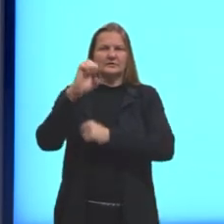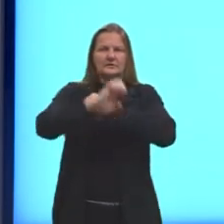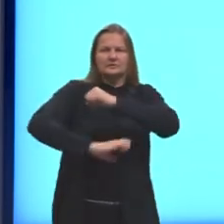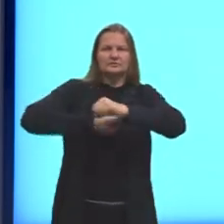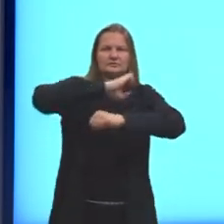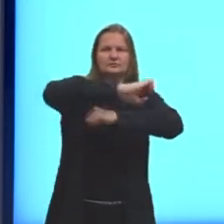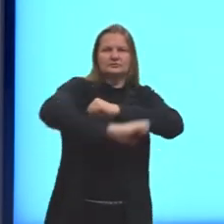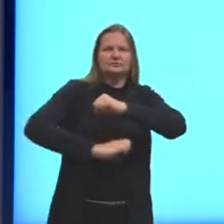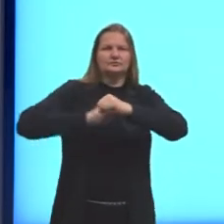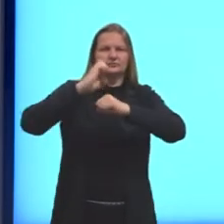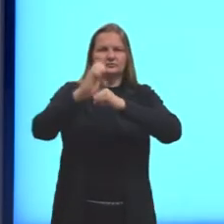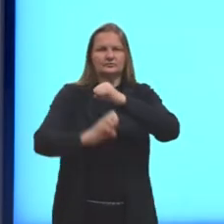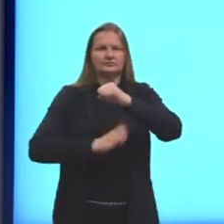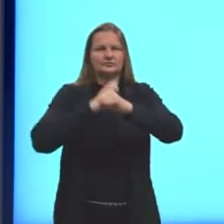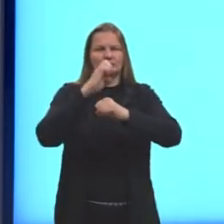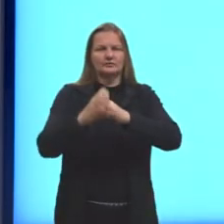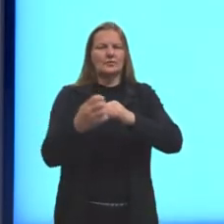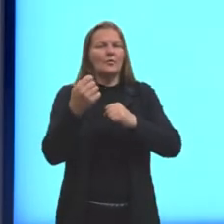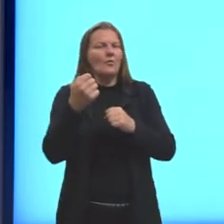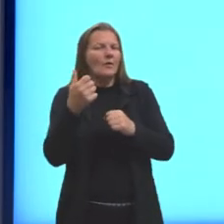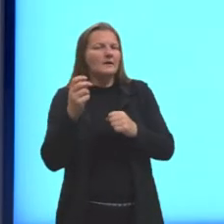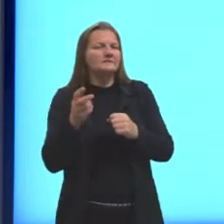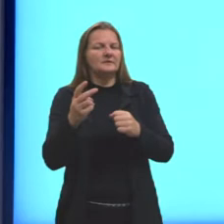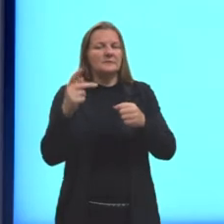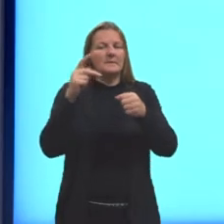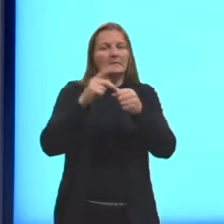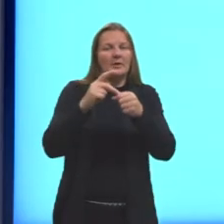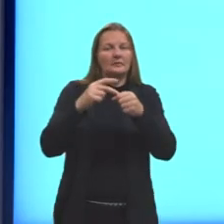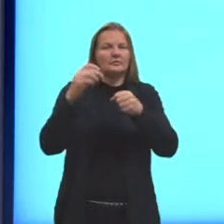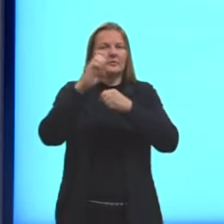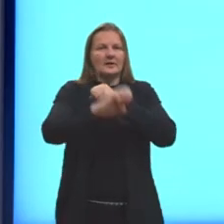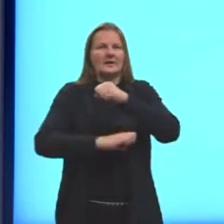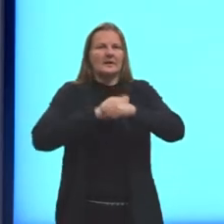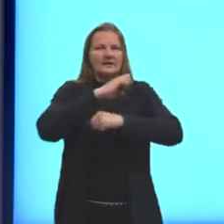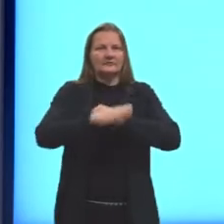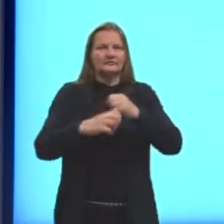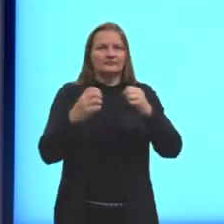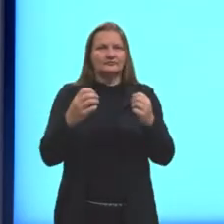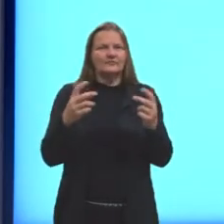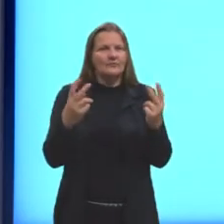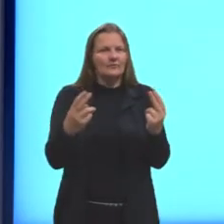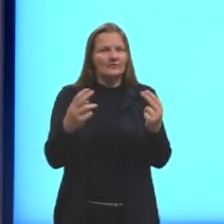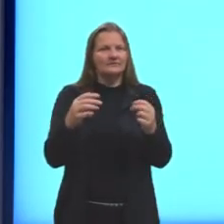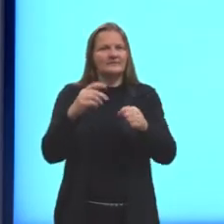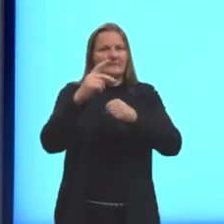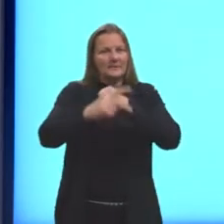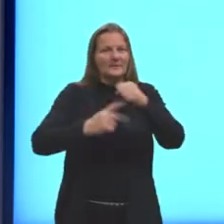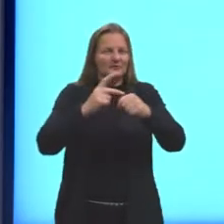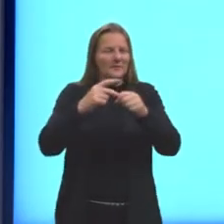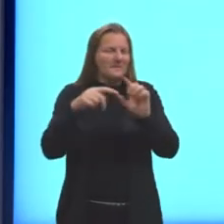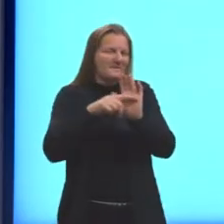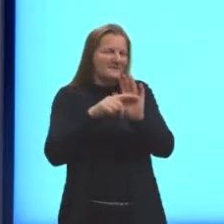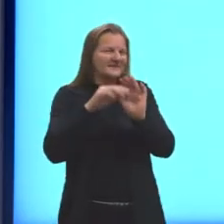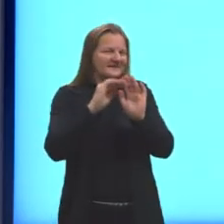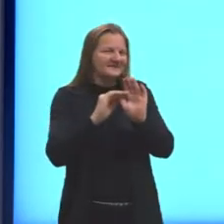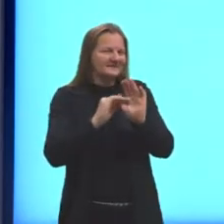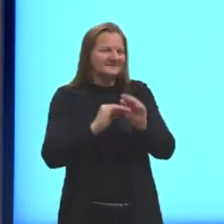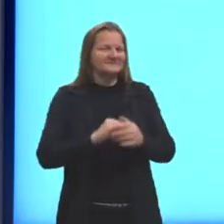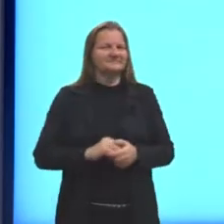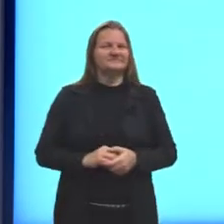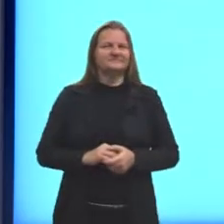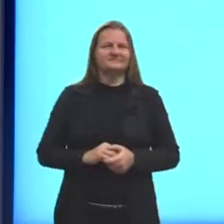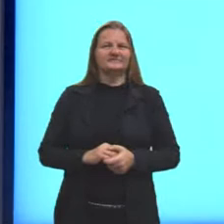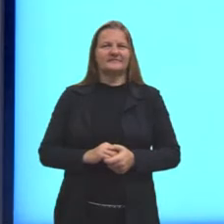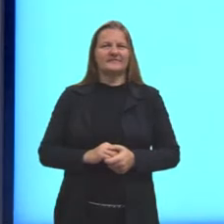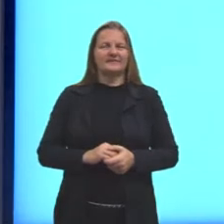quantidade de prótons e elétrons aqui a gente tem que observar que na imagem não tá assim né a gente tem menos prótons mas geralmente